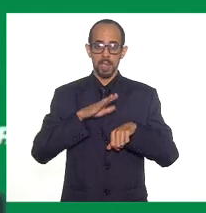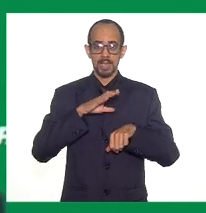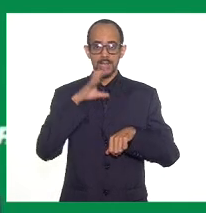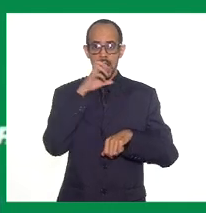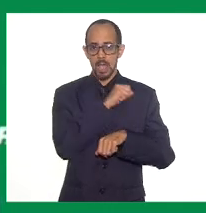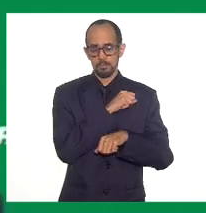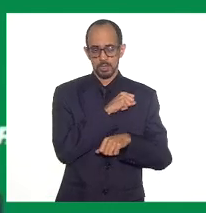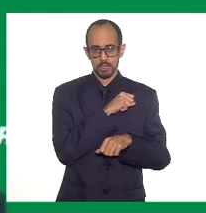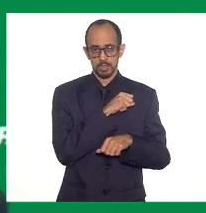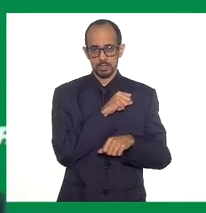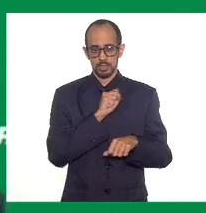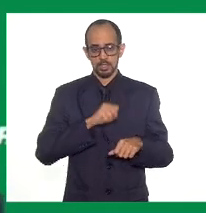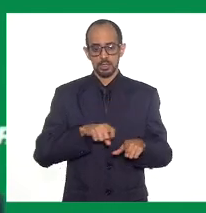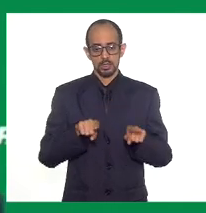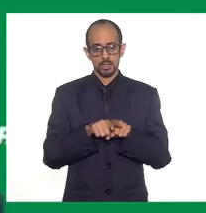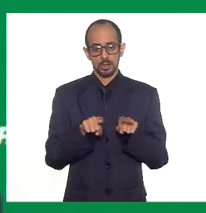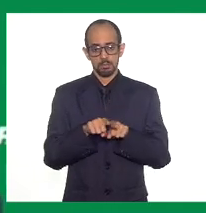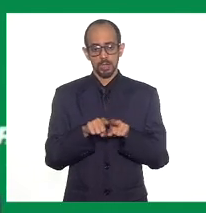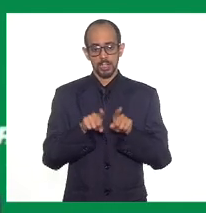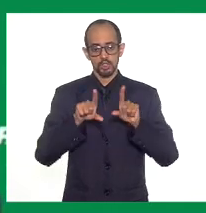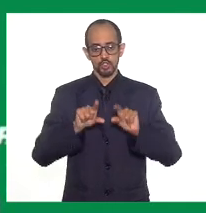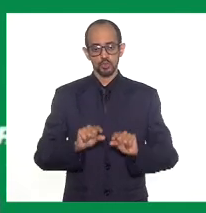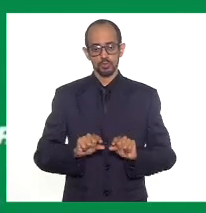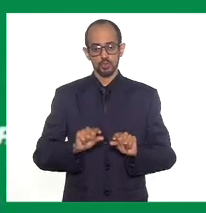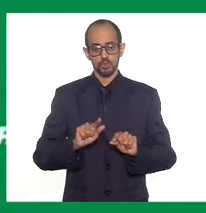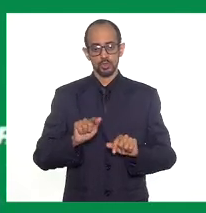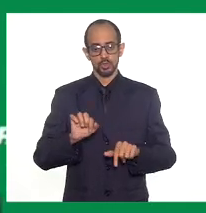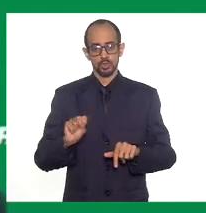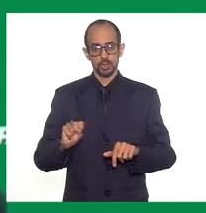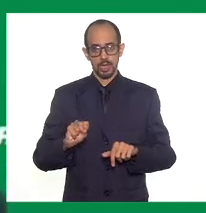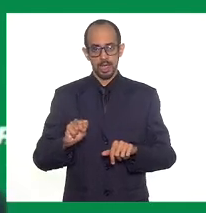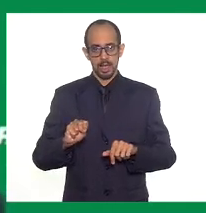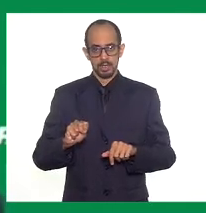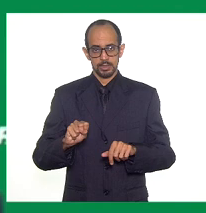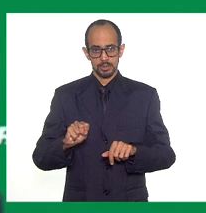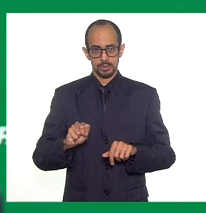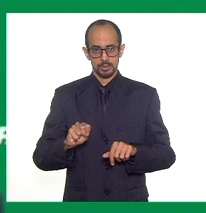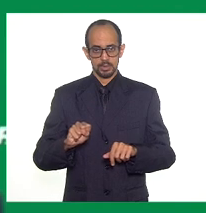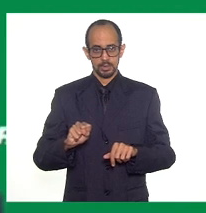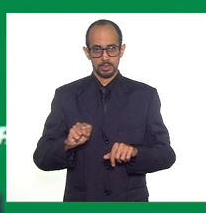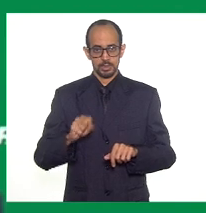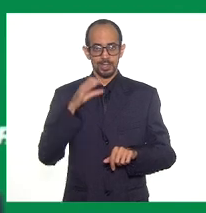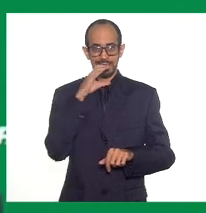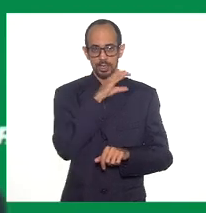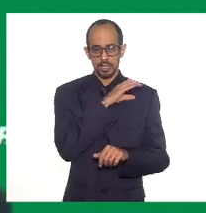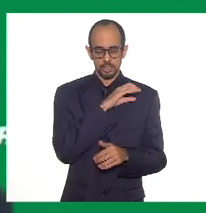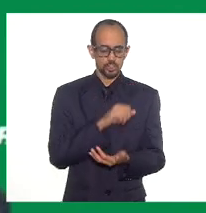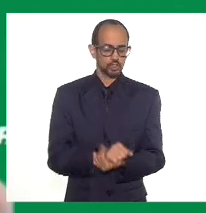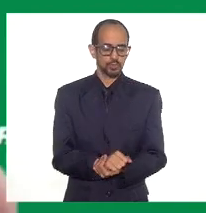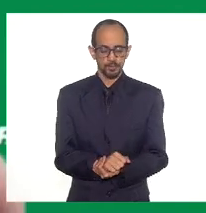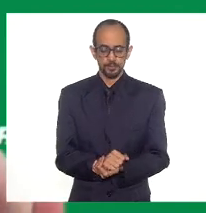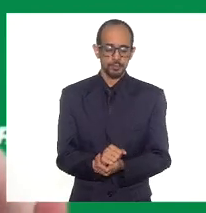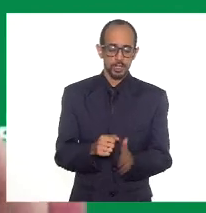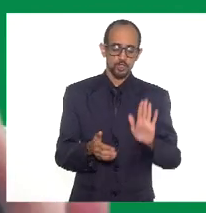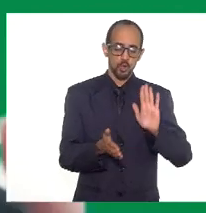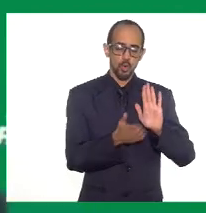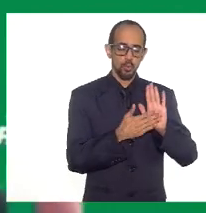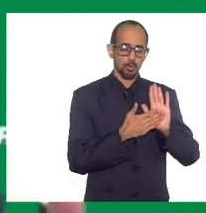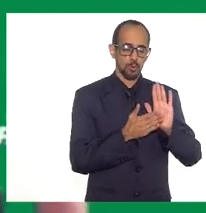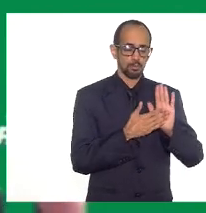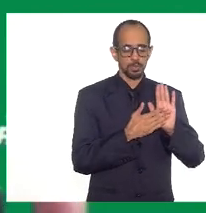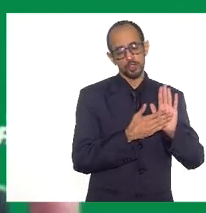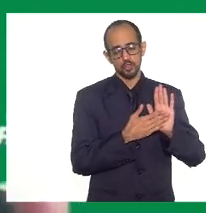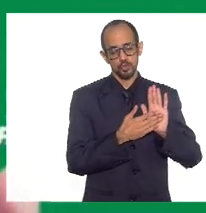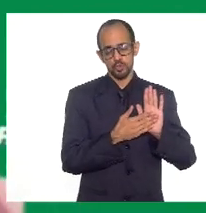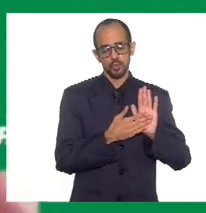tempo em que a gente reduz as emissões de gases de efeito estufa. Esse compromisso com o combate